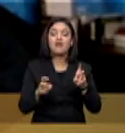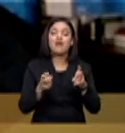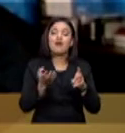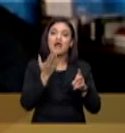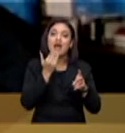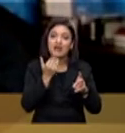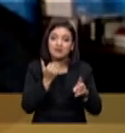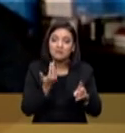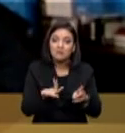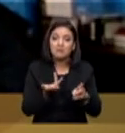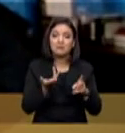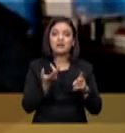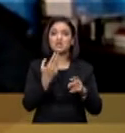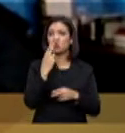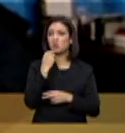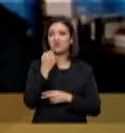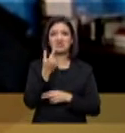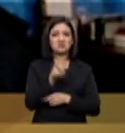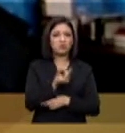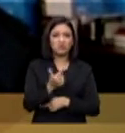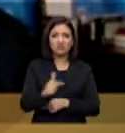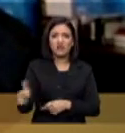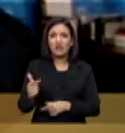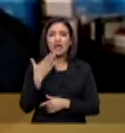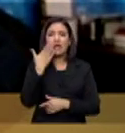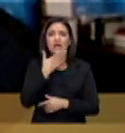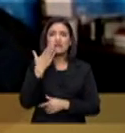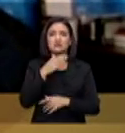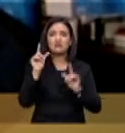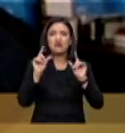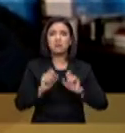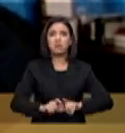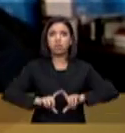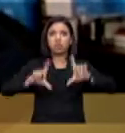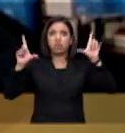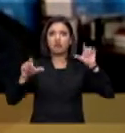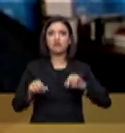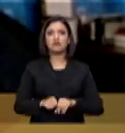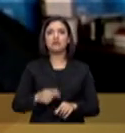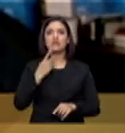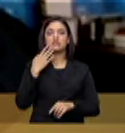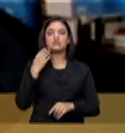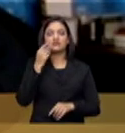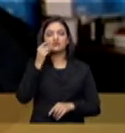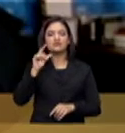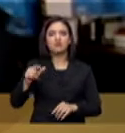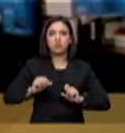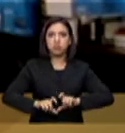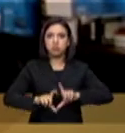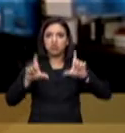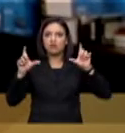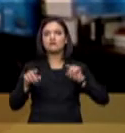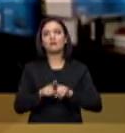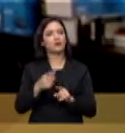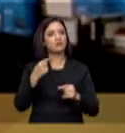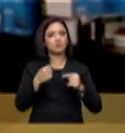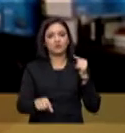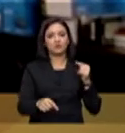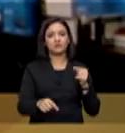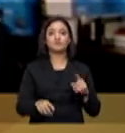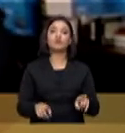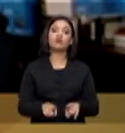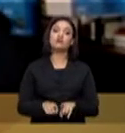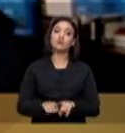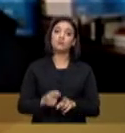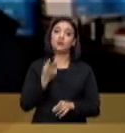em nutrientes e com alto teor de açúcar, gorduras saturadas ou sódio. E no seu parágrafo primeiro, dizia que essa vedação